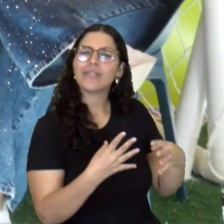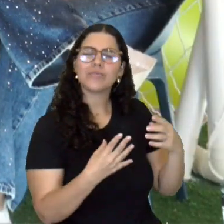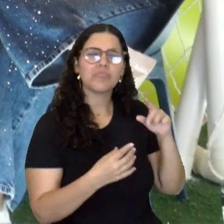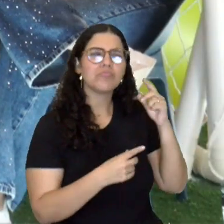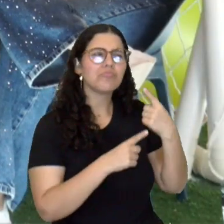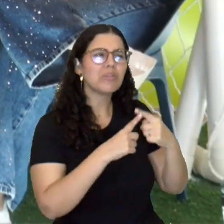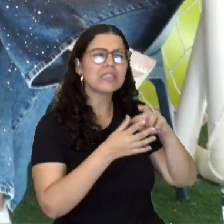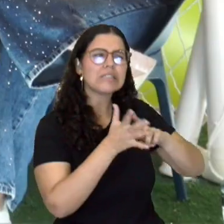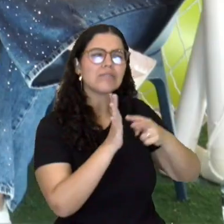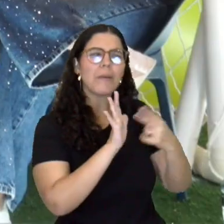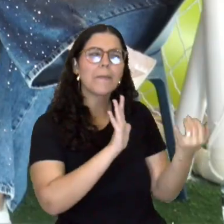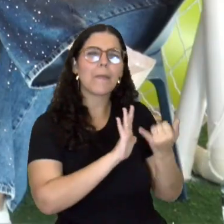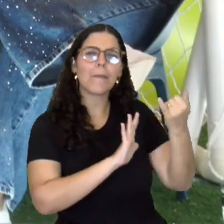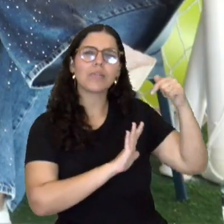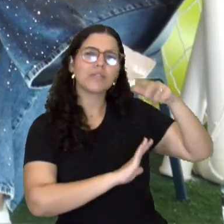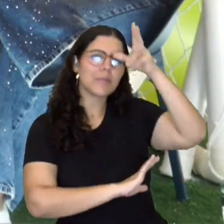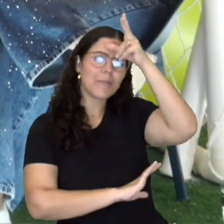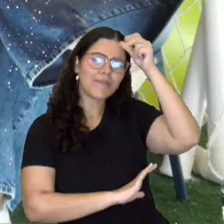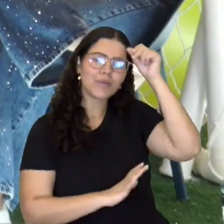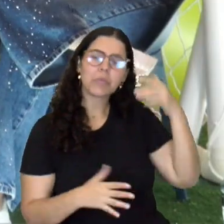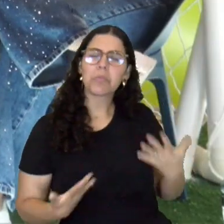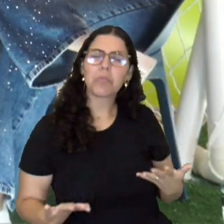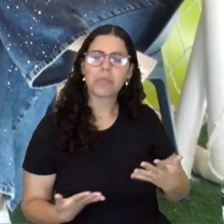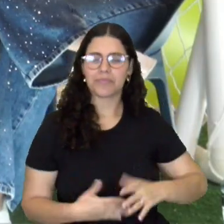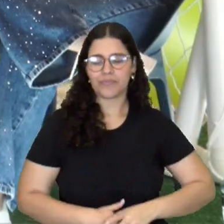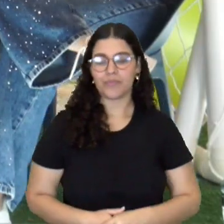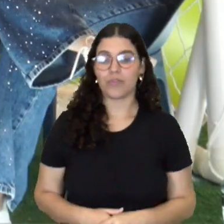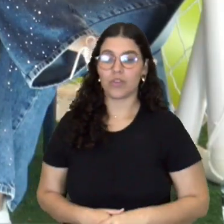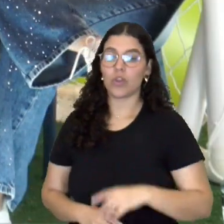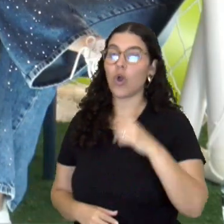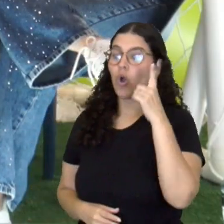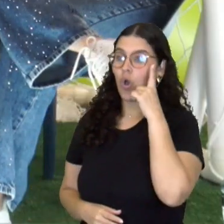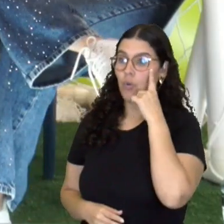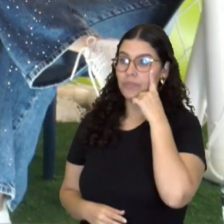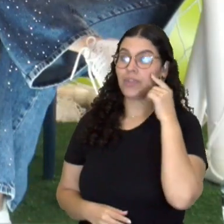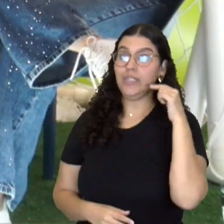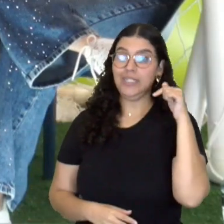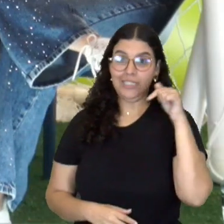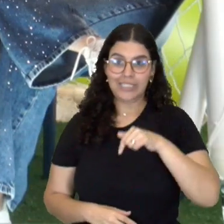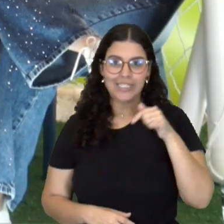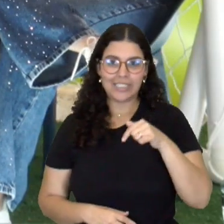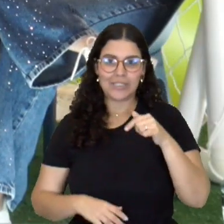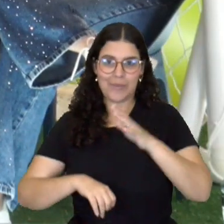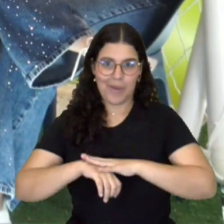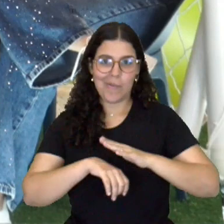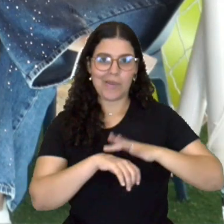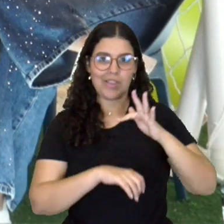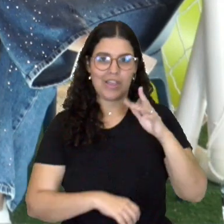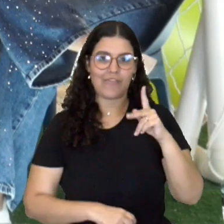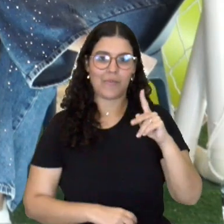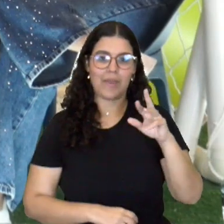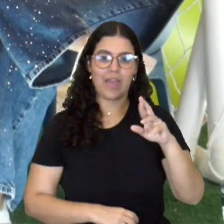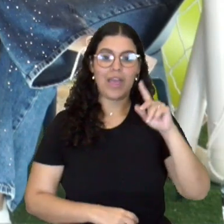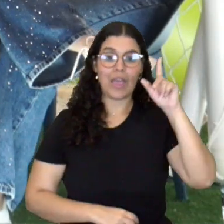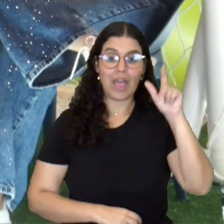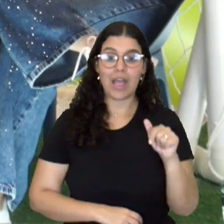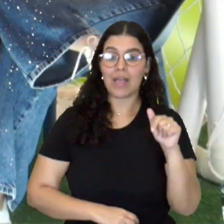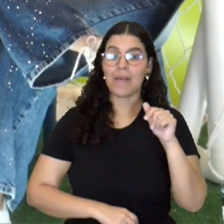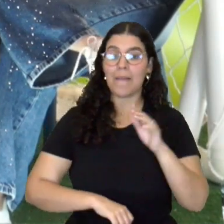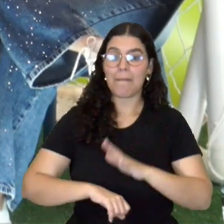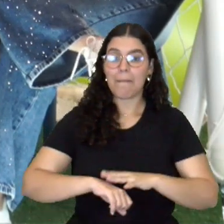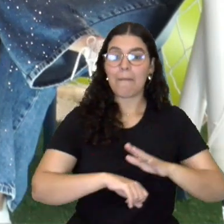para os estudantes, para todo mundo? Veja só, esse festival para mim é uma grande celebração com